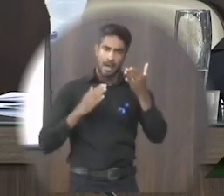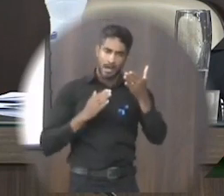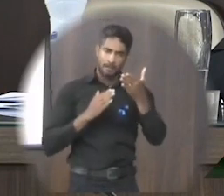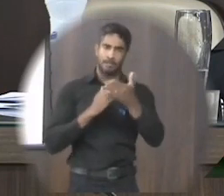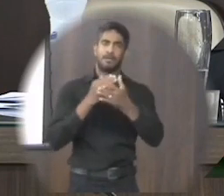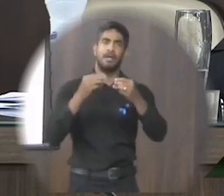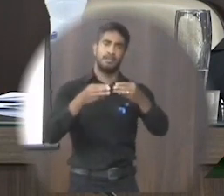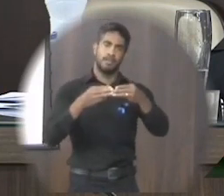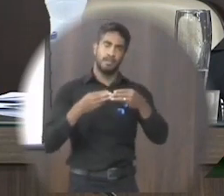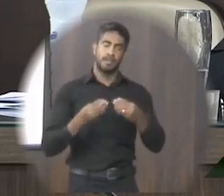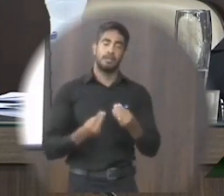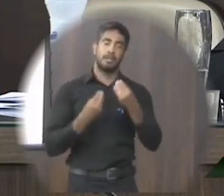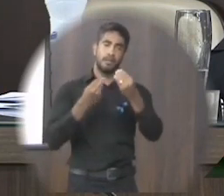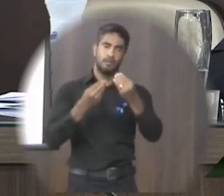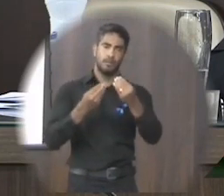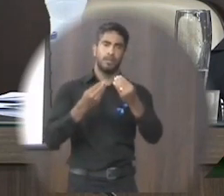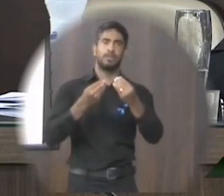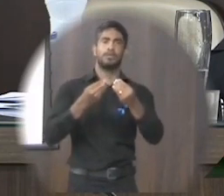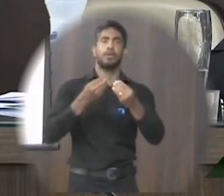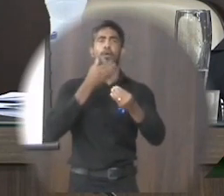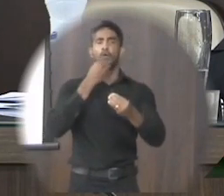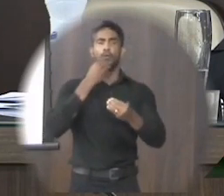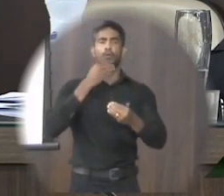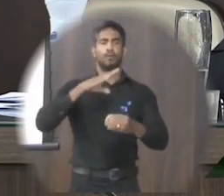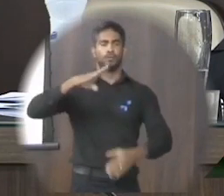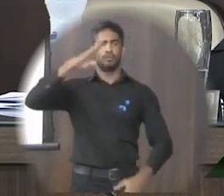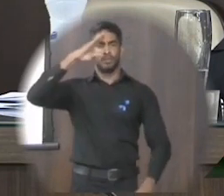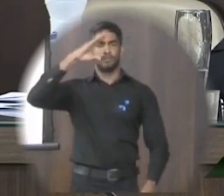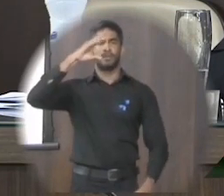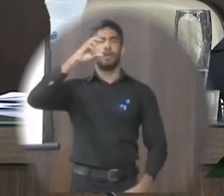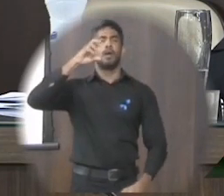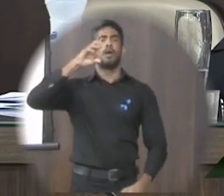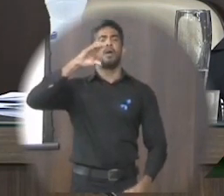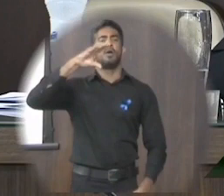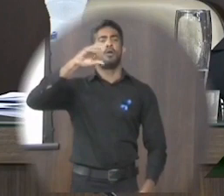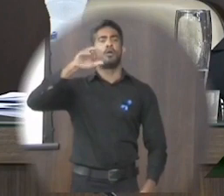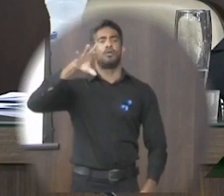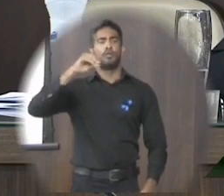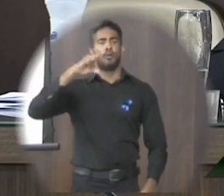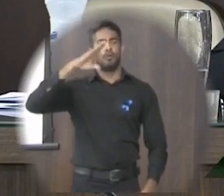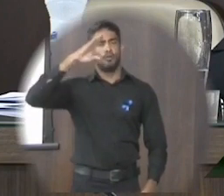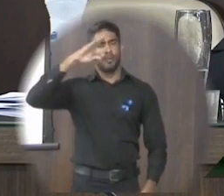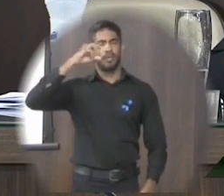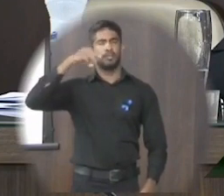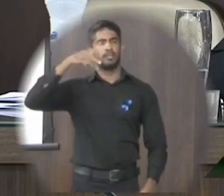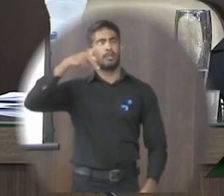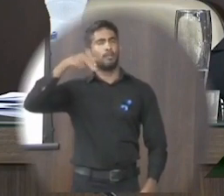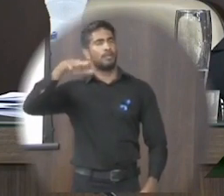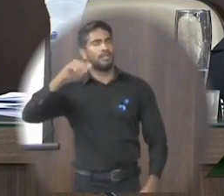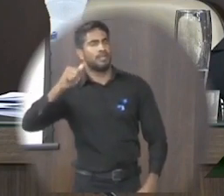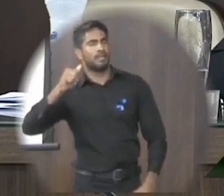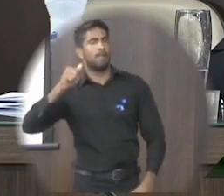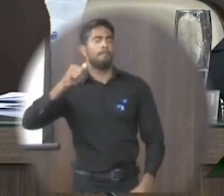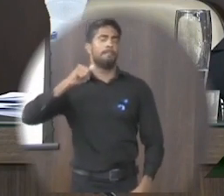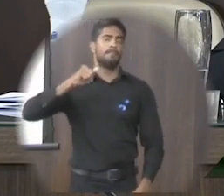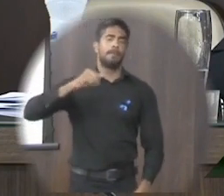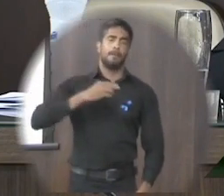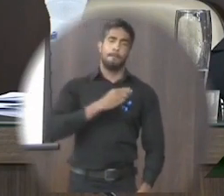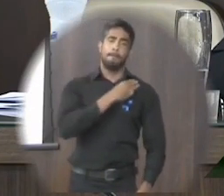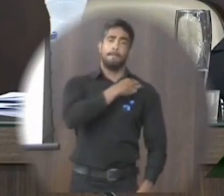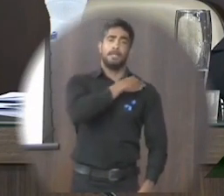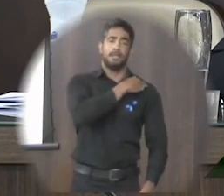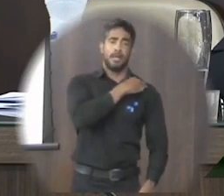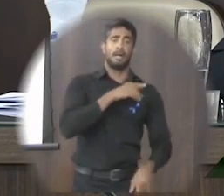moção seja levada ao conhecimento do excelentíssimo senhor Coronel Rodrigo Souza Rodrigues, comandante da Polícia Militar do Estado de Minas Gerais, e ao excelentíssimo